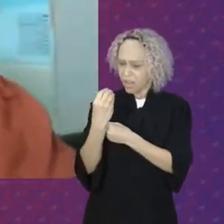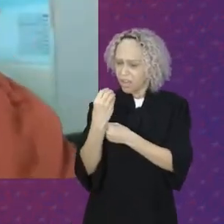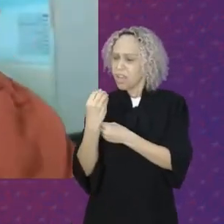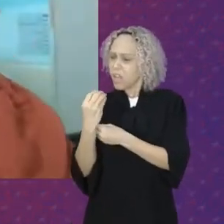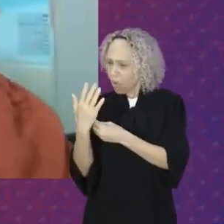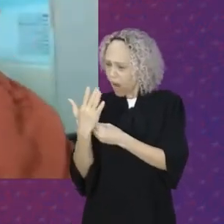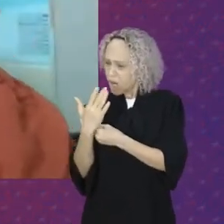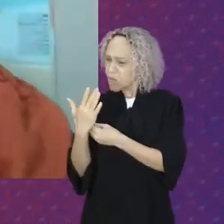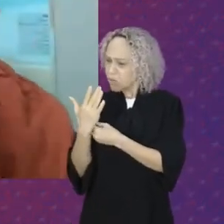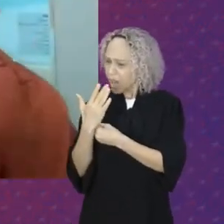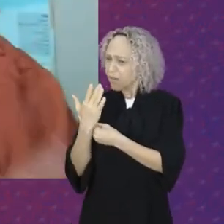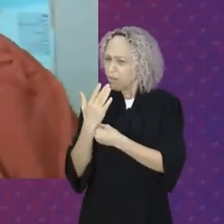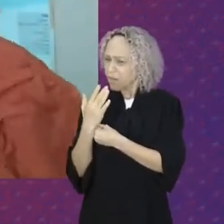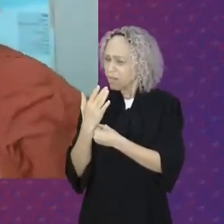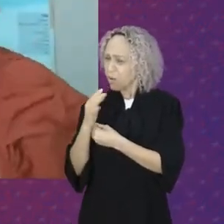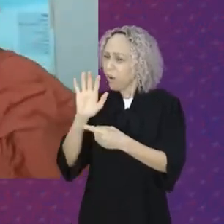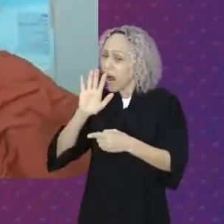só...